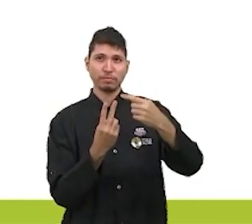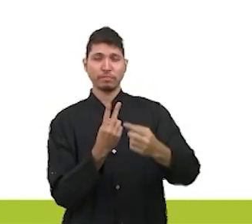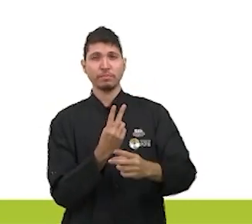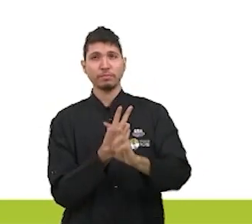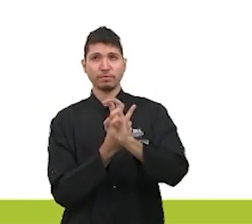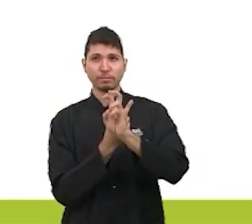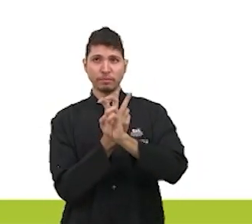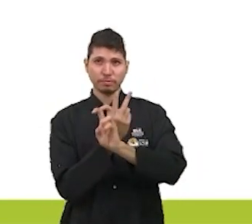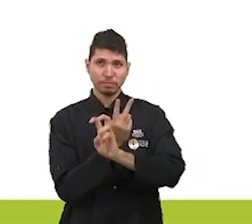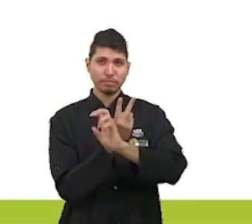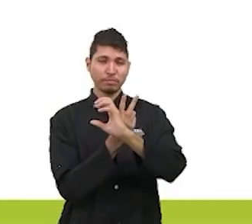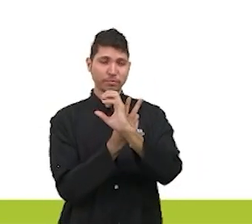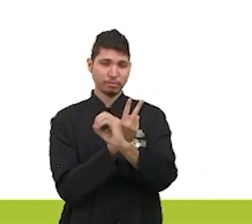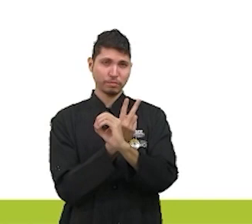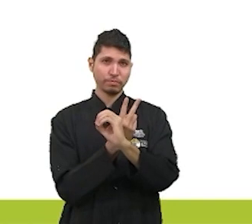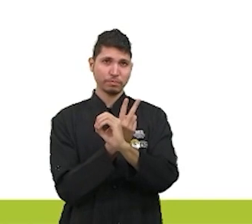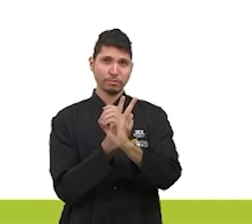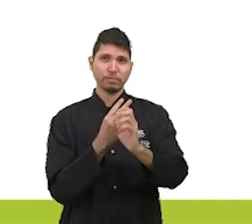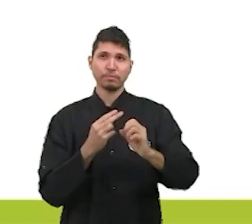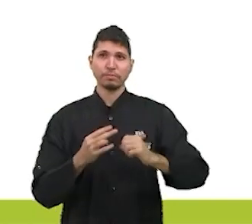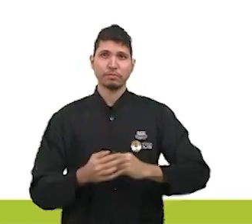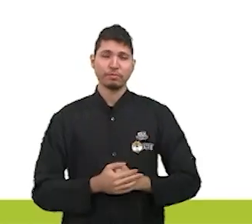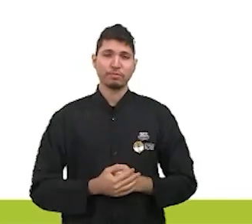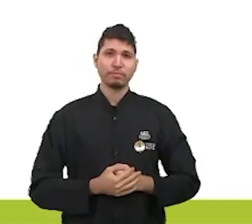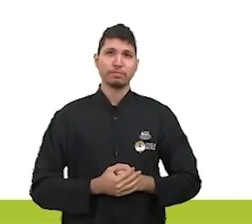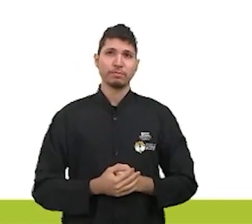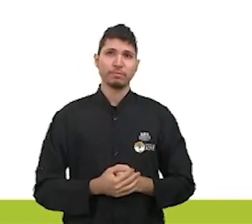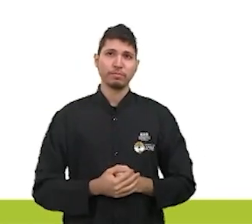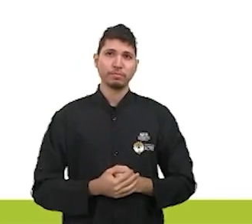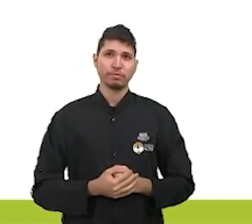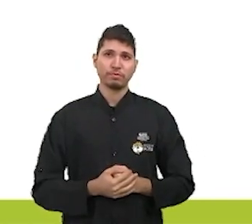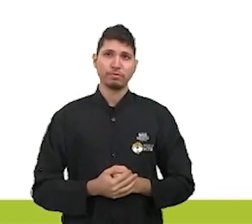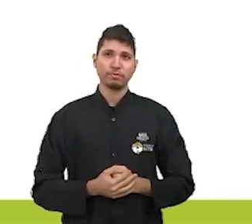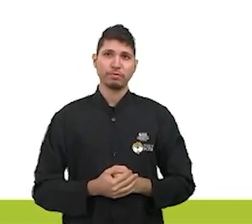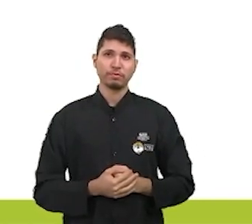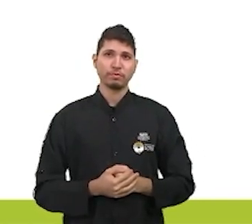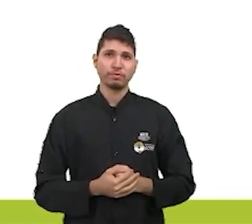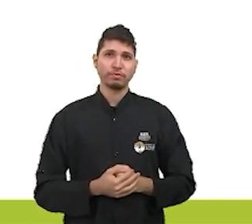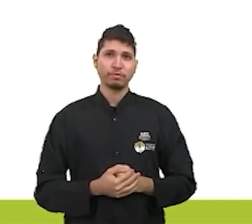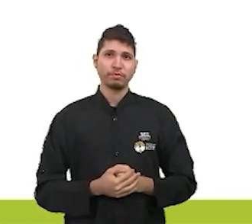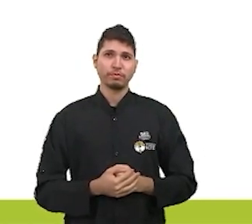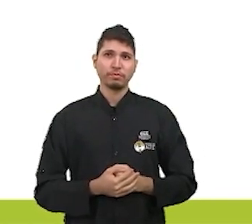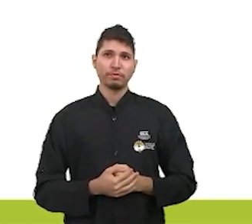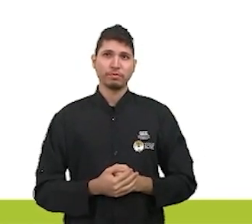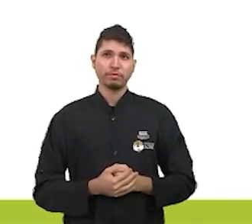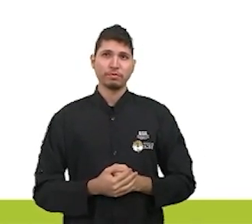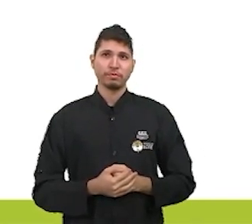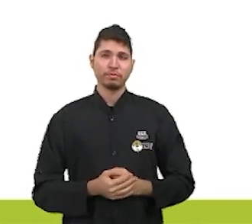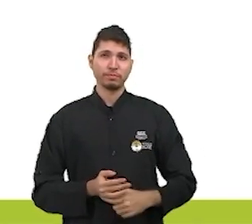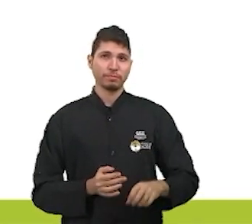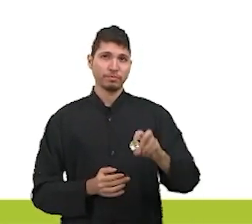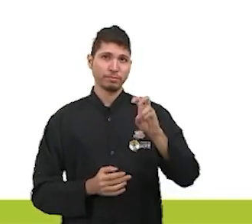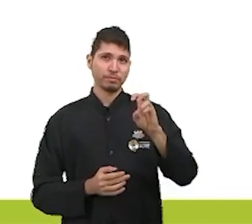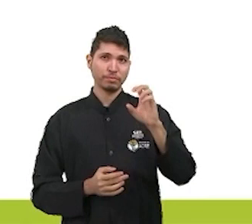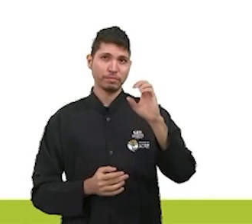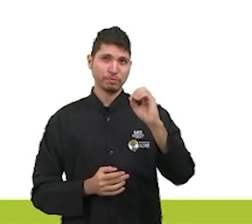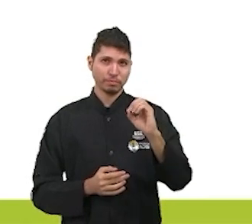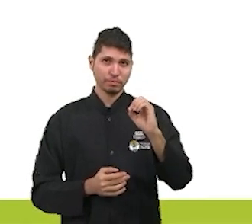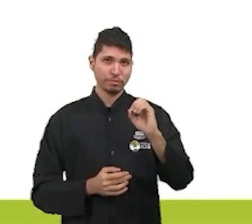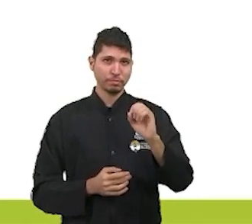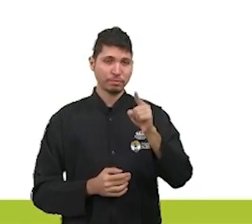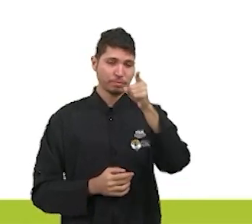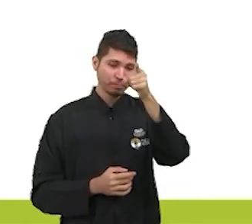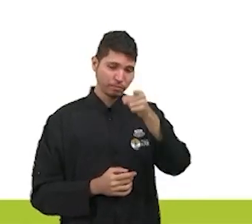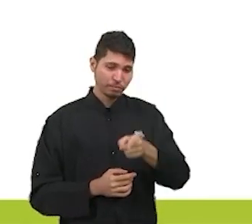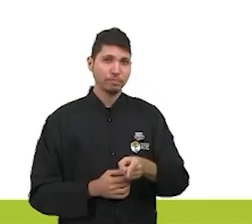ok? Professor, eu vou lembrar de quadrados perfeitos, né? Então eu vou ter o seguinte, eu vou ter que 50 é o mesmo que fatorado por 2